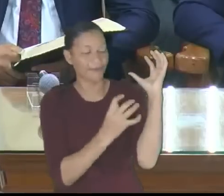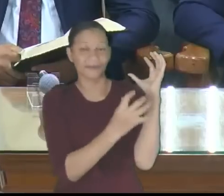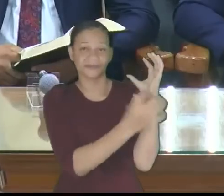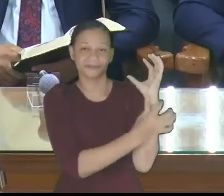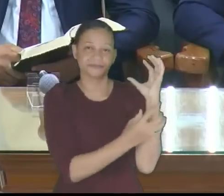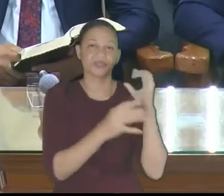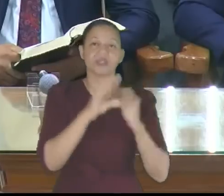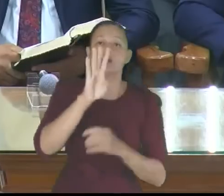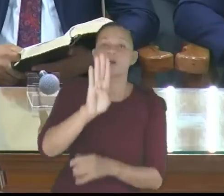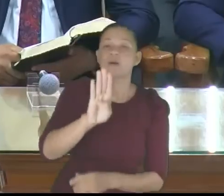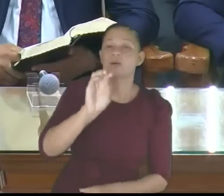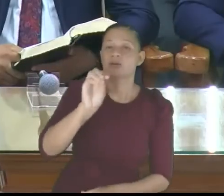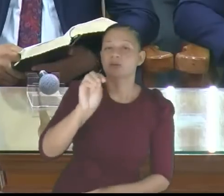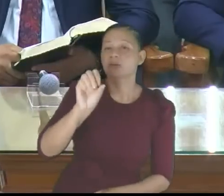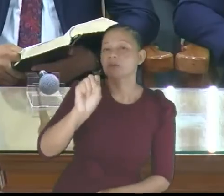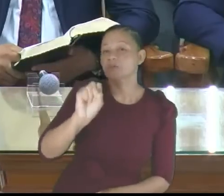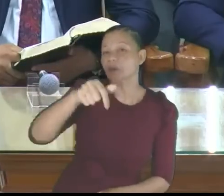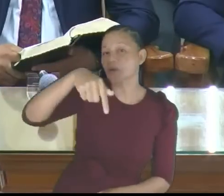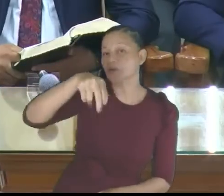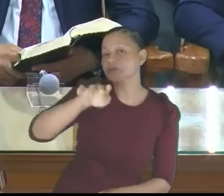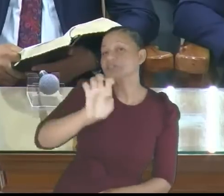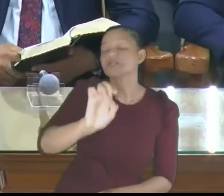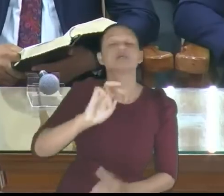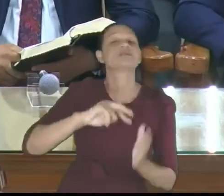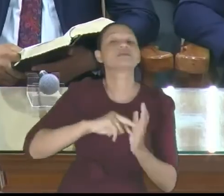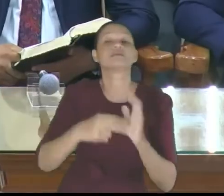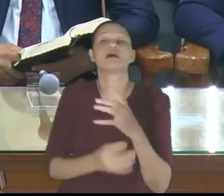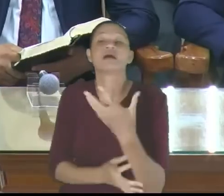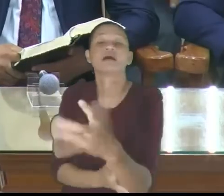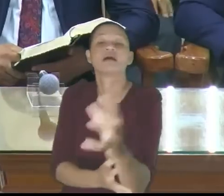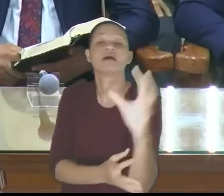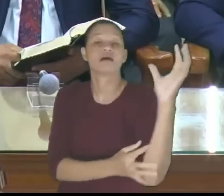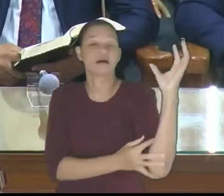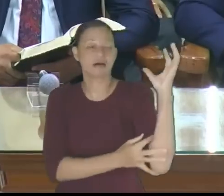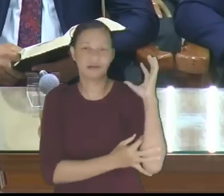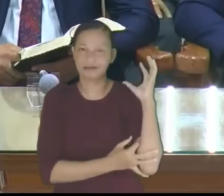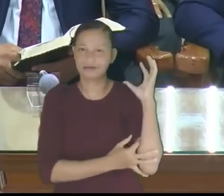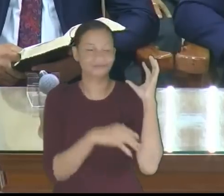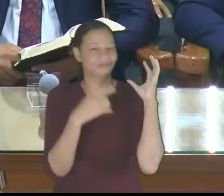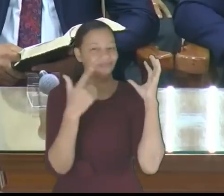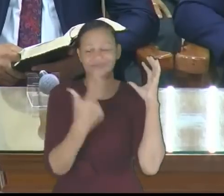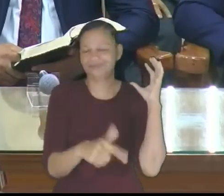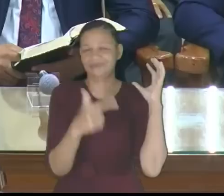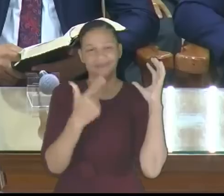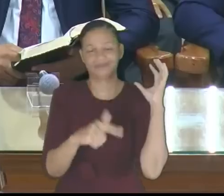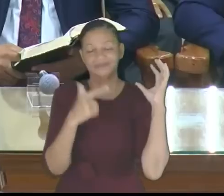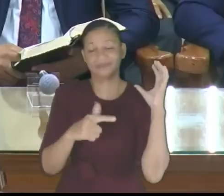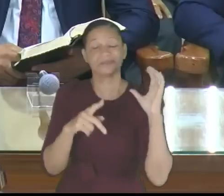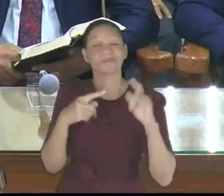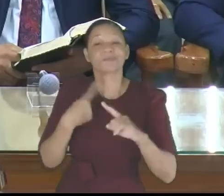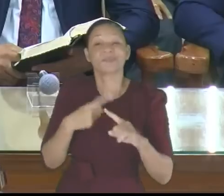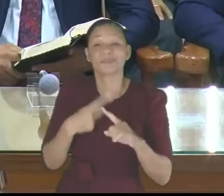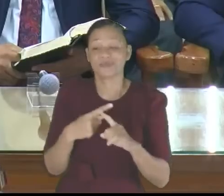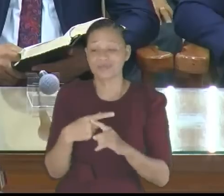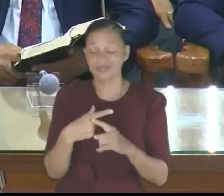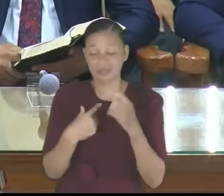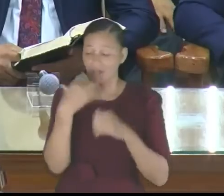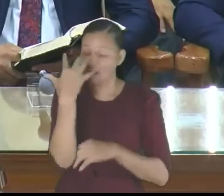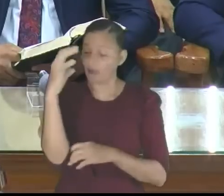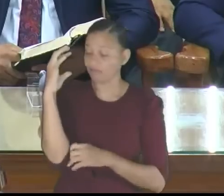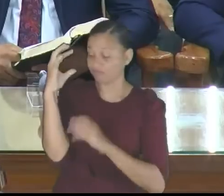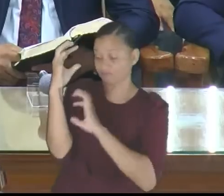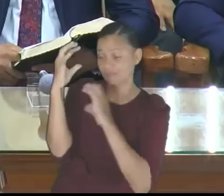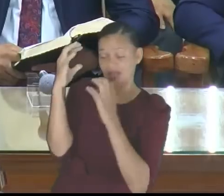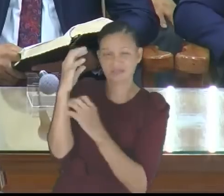uma floresta. E floresta não é lugar de macieira. Macieira é uma planta domesticada que não nasce